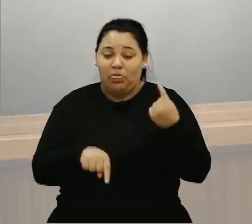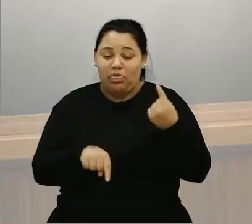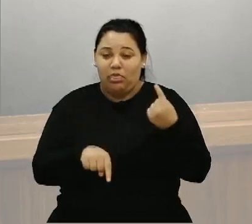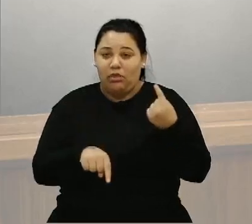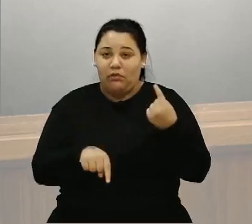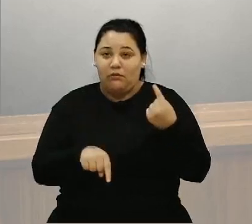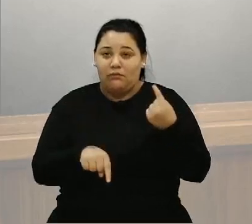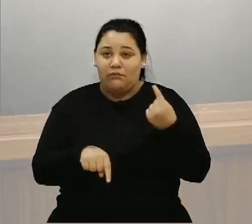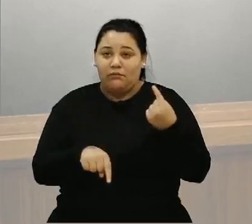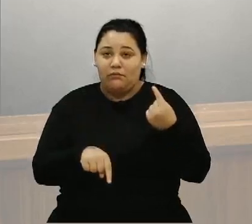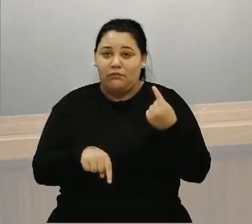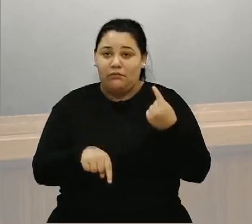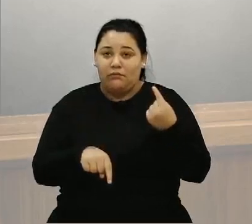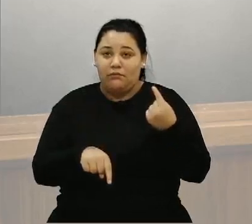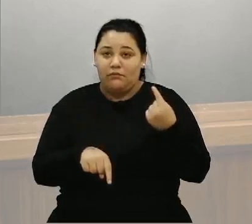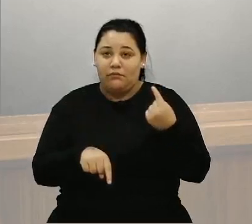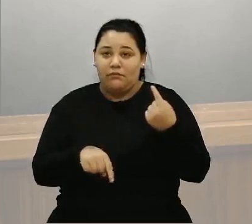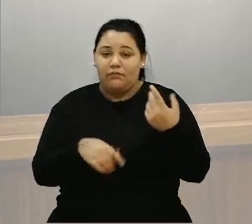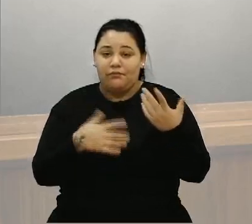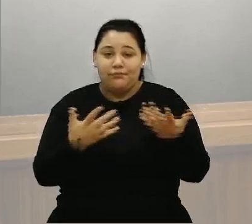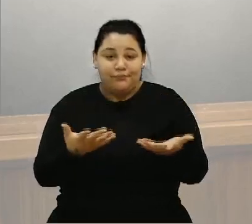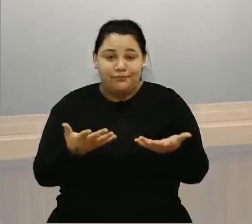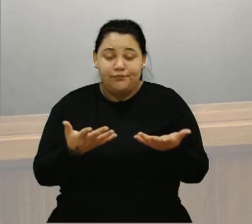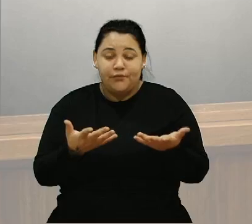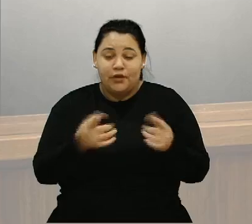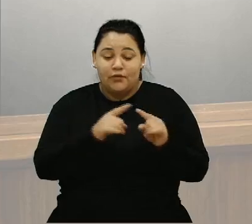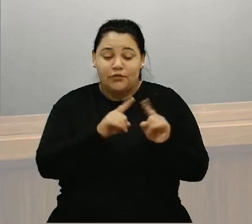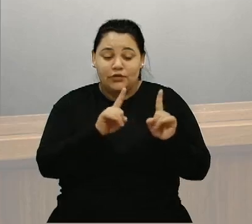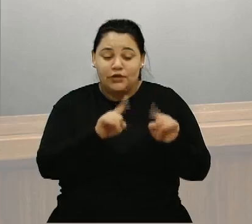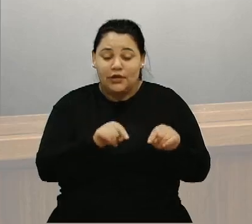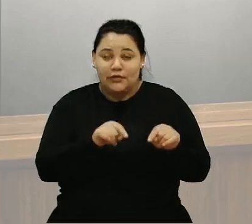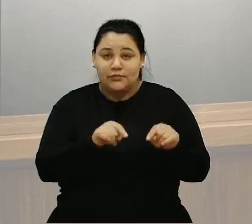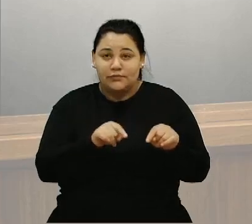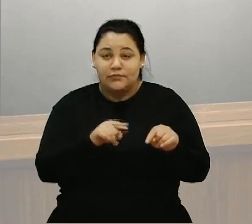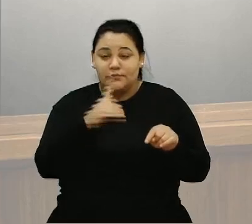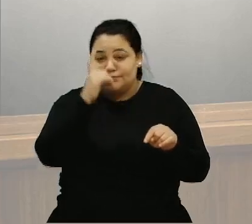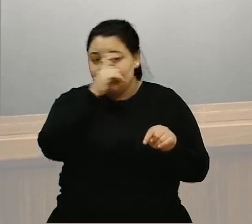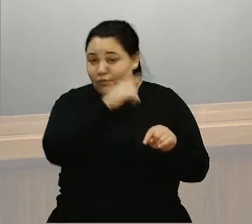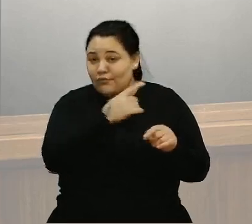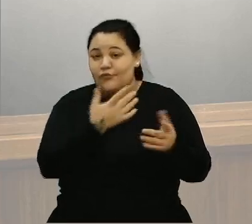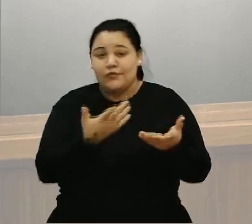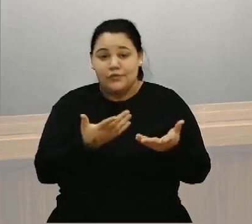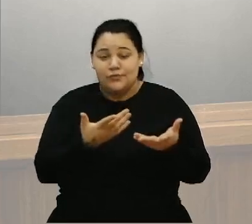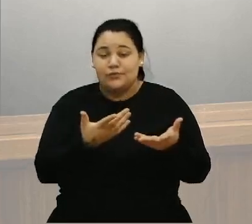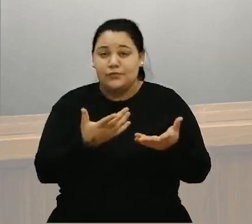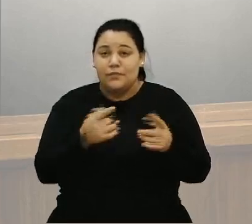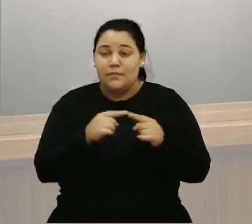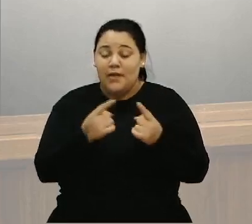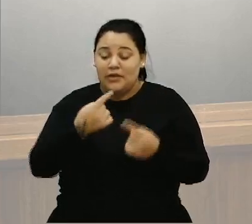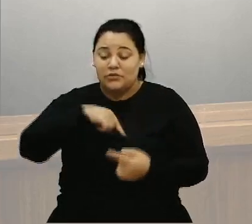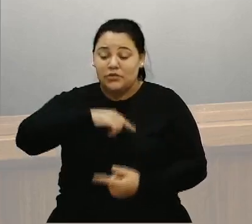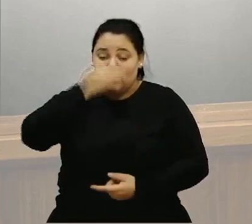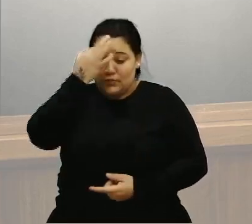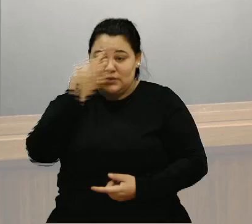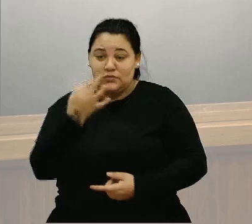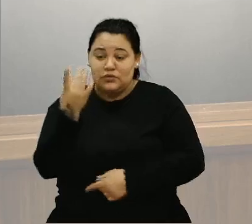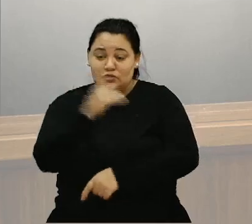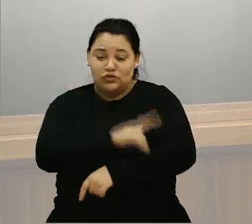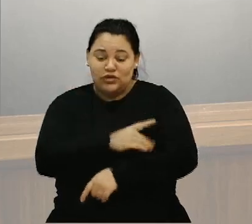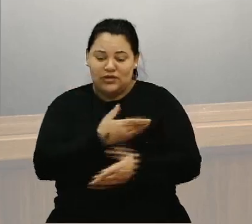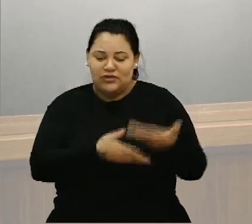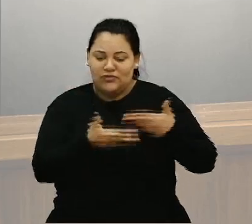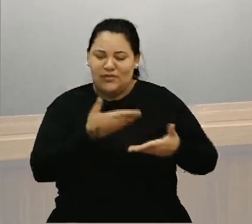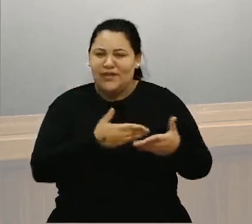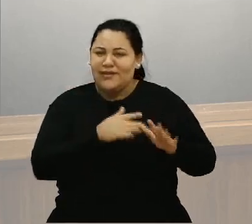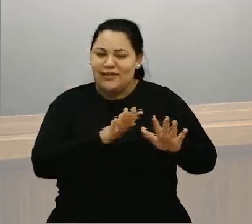os servidores estão municiando esse sistema. Só que nós entendemos que no dia de atendimento, deixar pessoas que